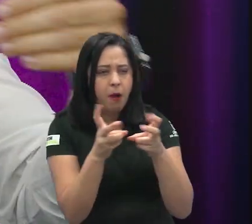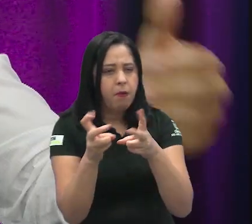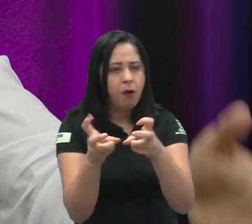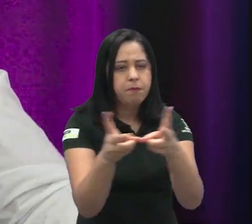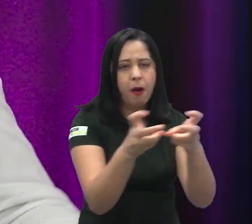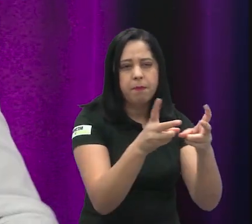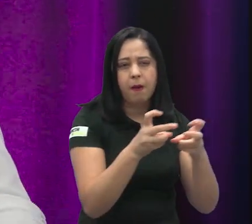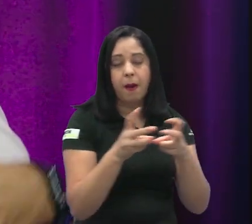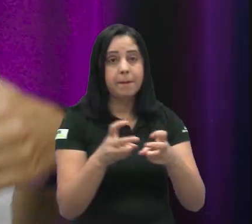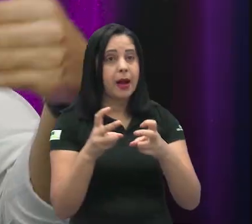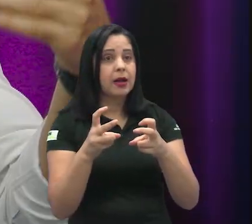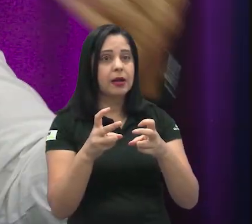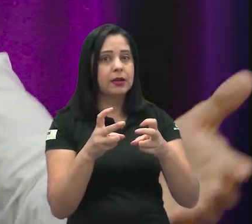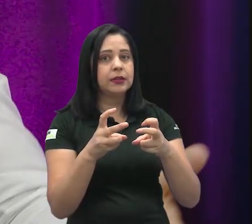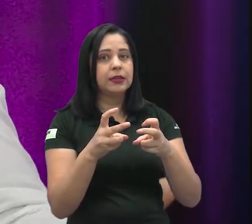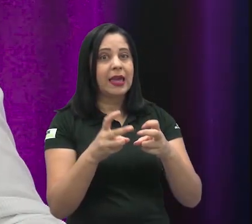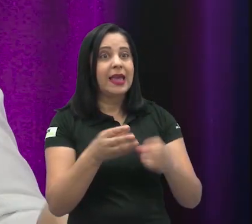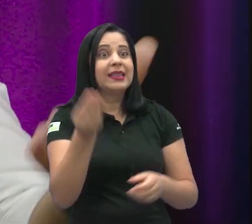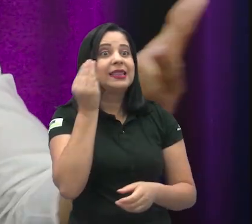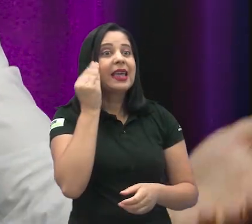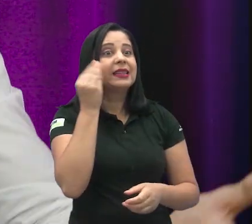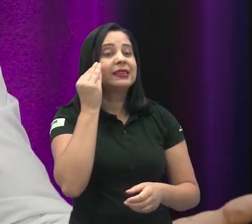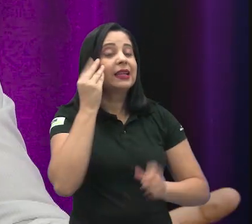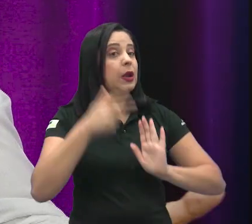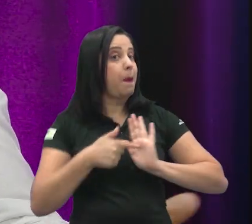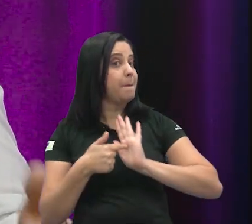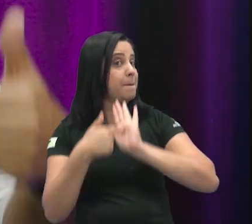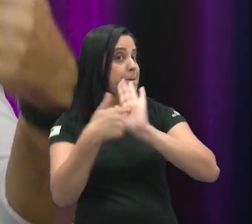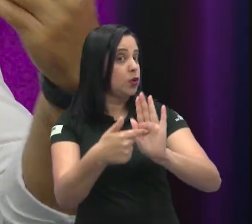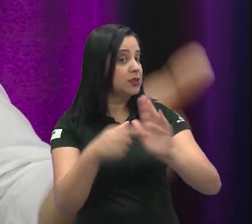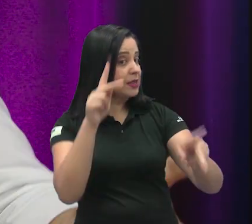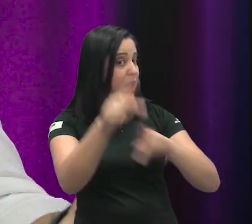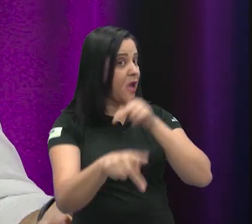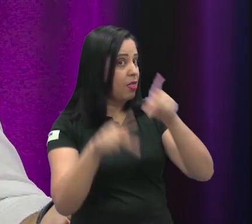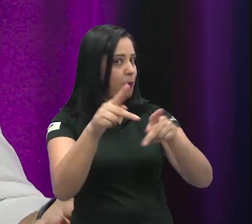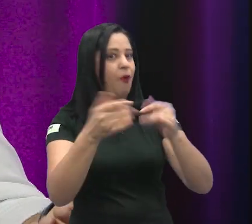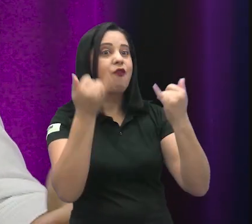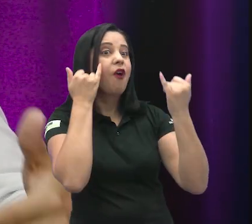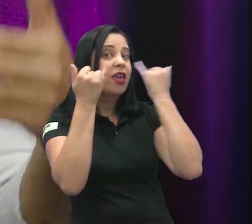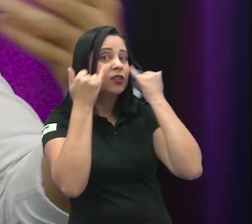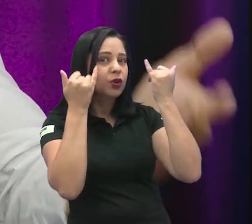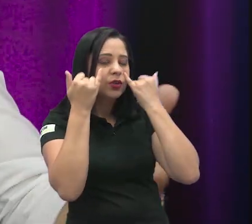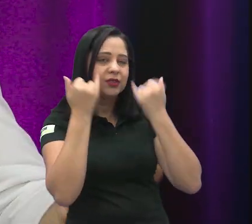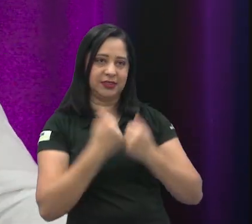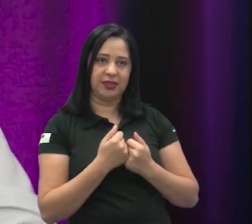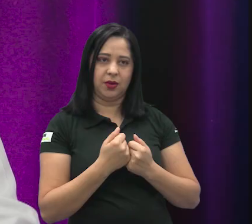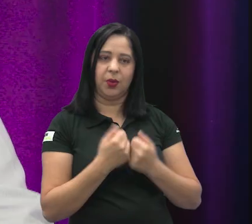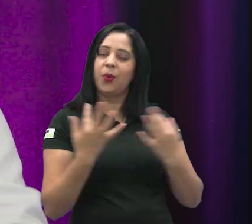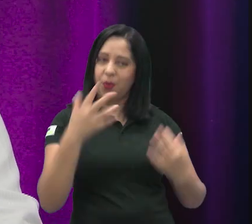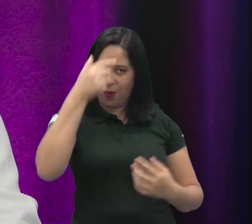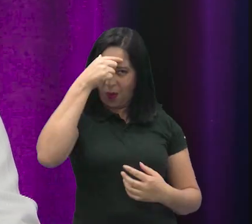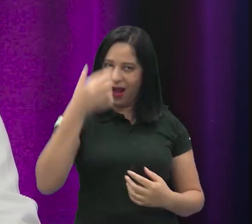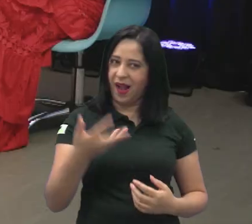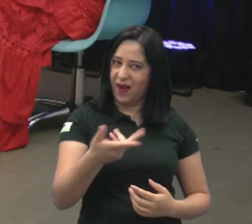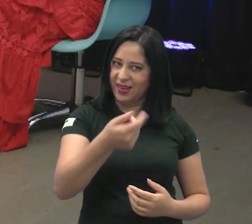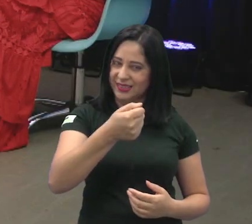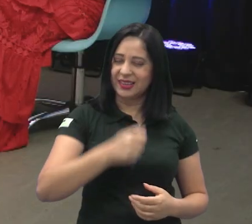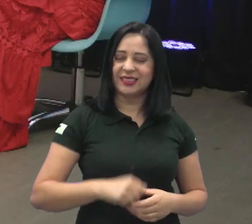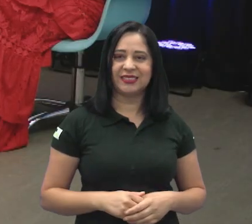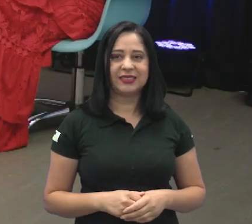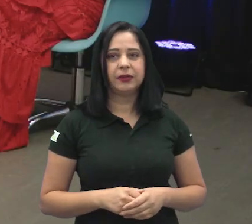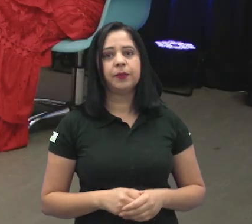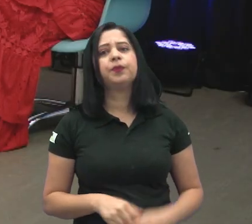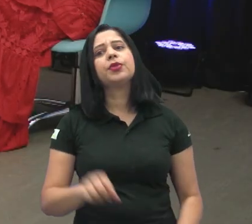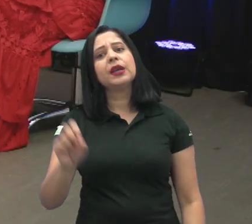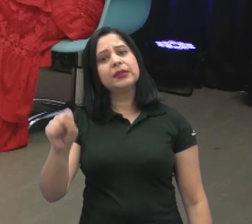as mudanças para a cidade e tentando levar para a população toda a informação, principalmente com transparência e qualidade. E tudo isso,